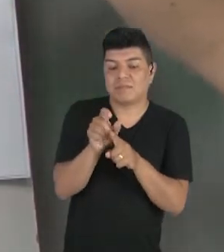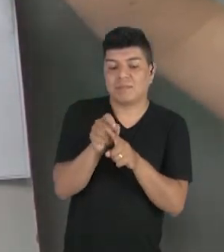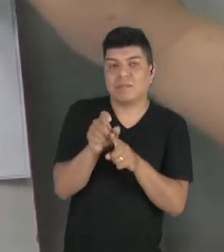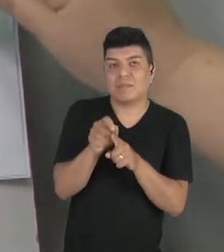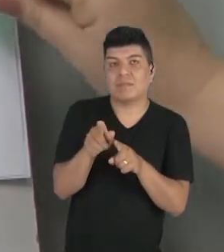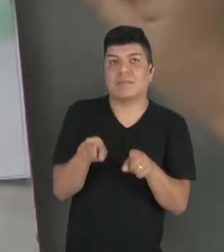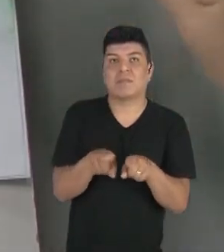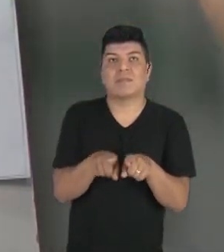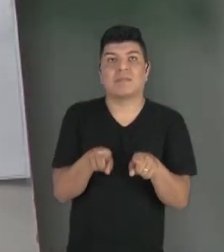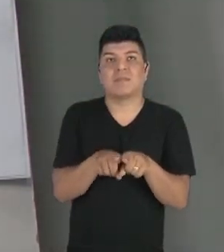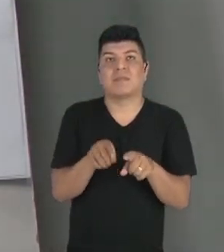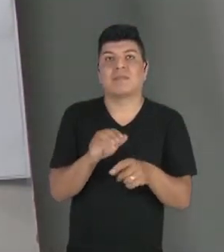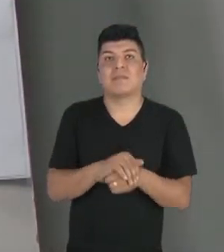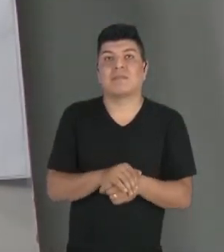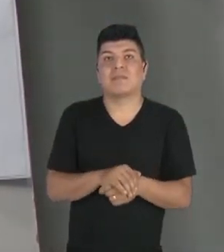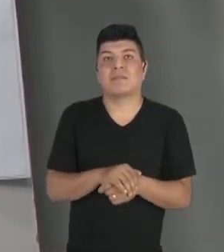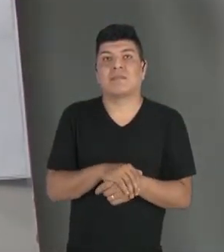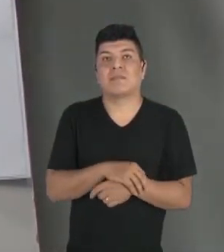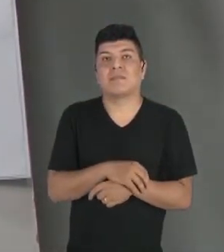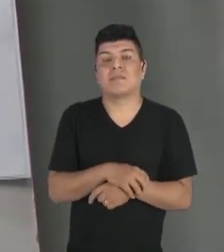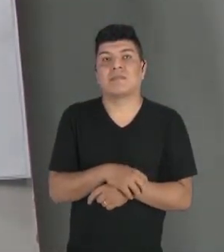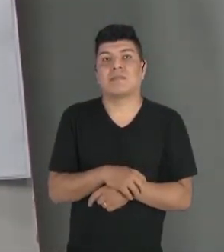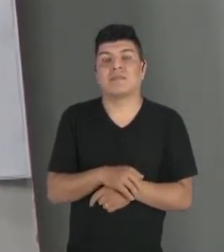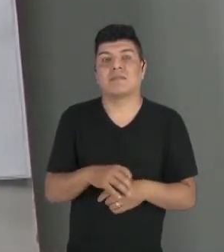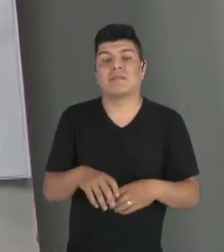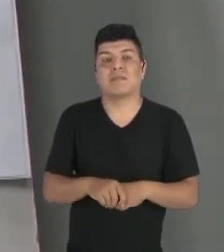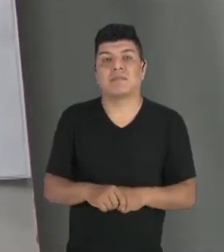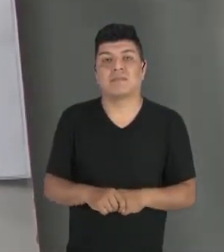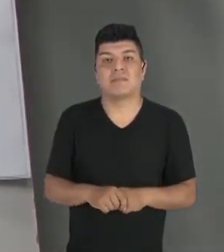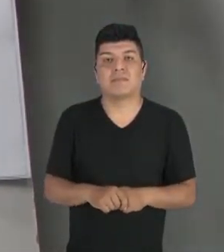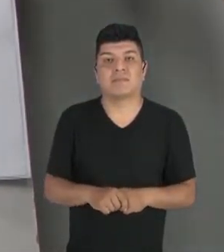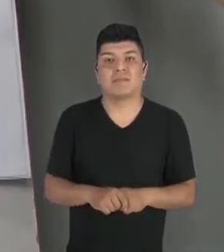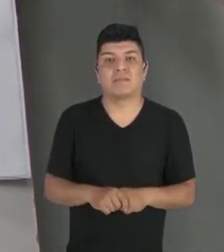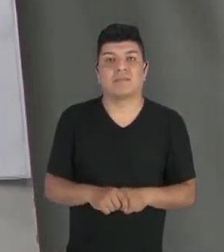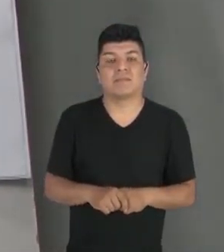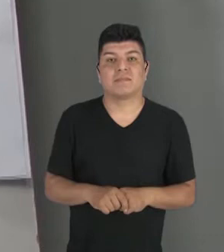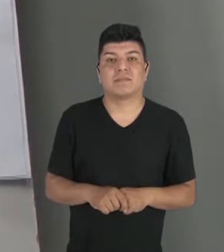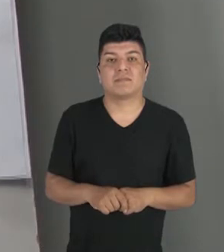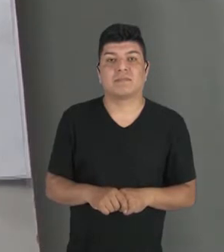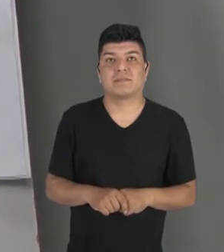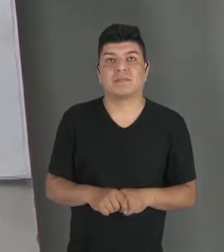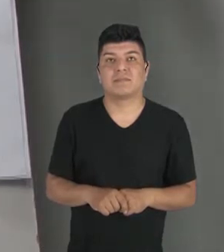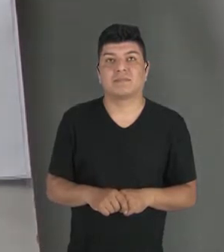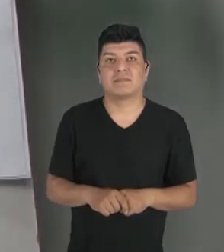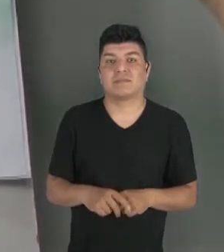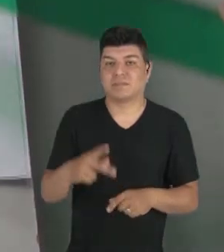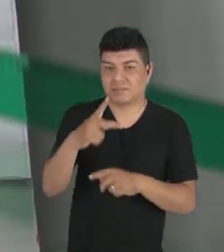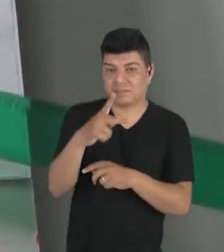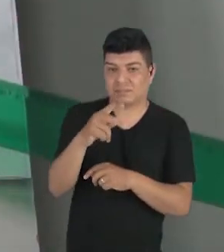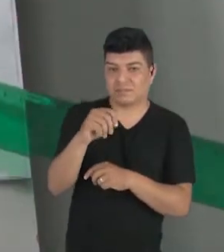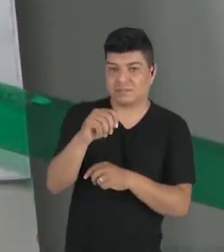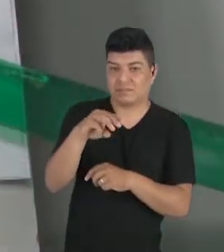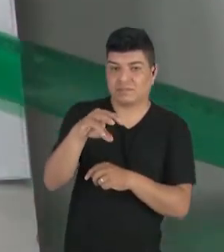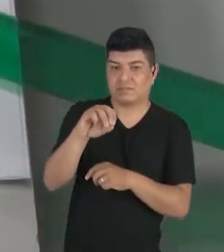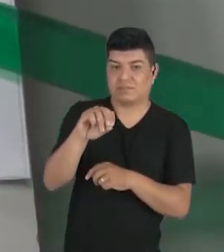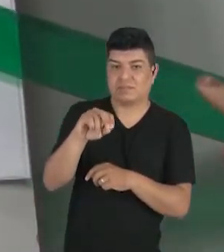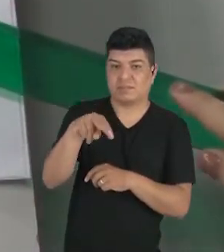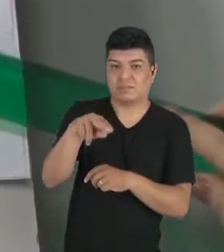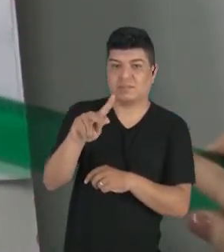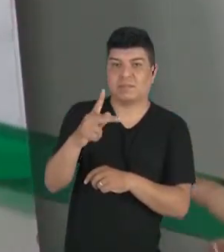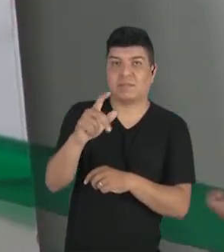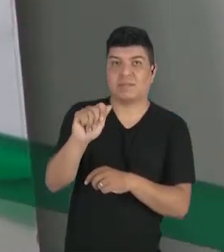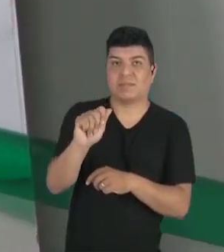só, né? Temos também aqui a pamonha, né? E a